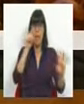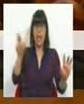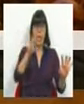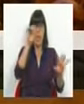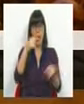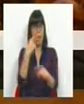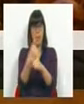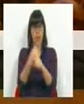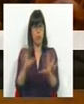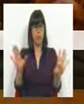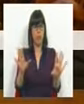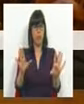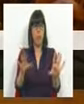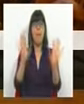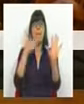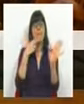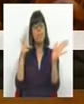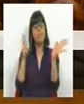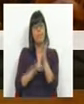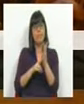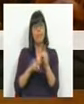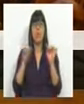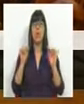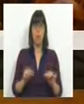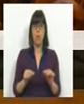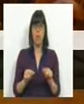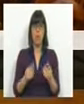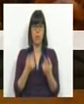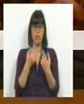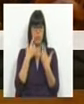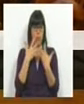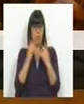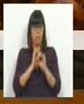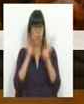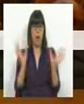é o mesmo, mas a verdade é hoje insufismável.